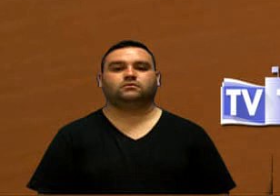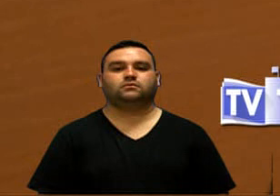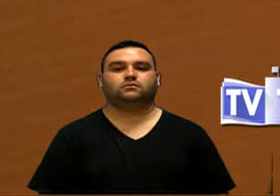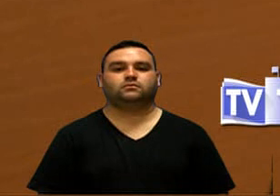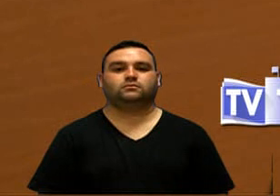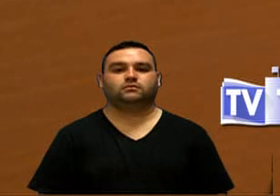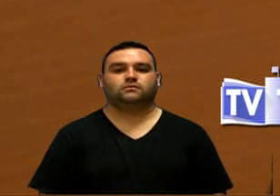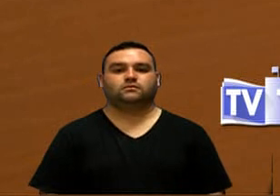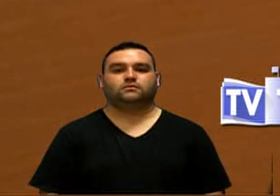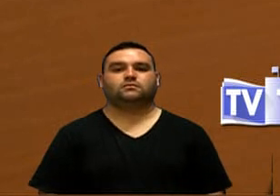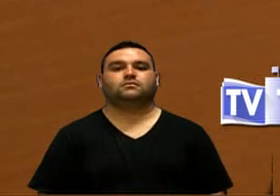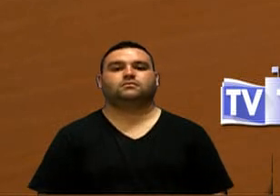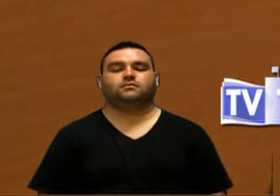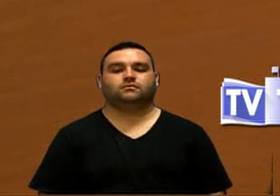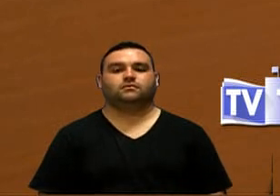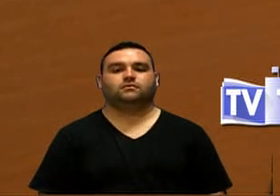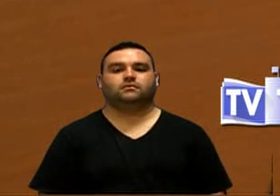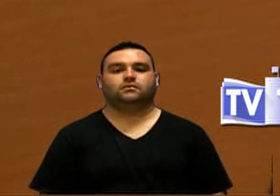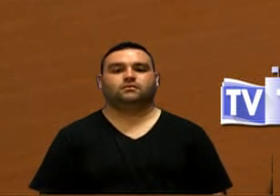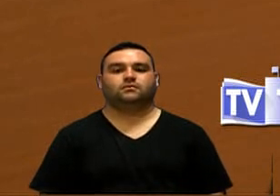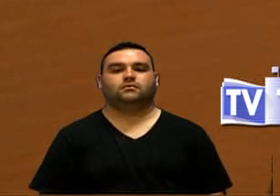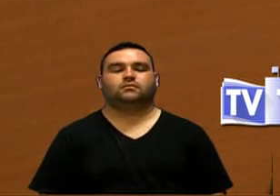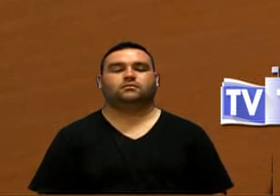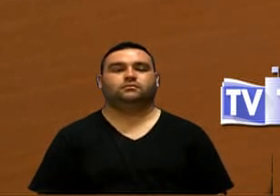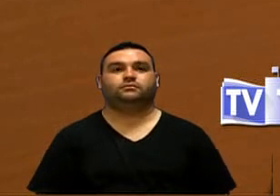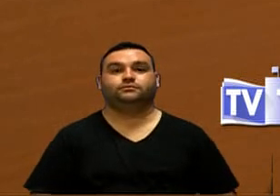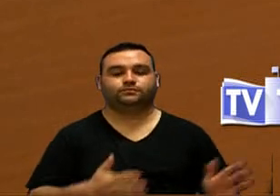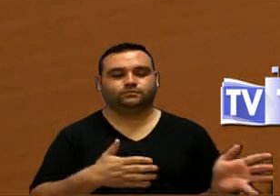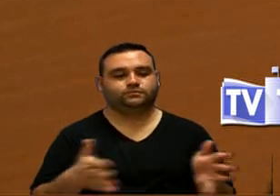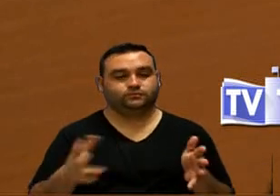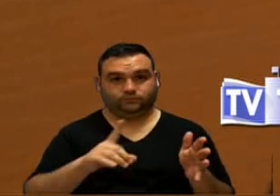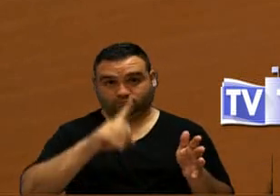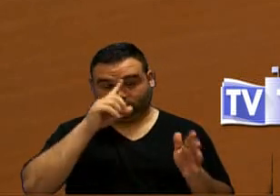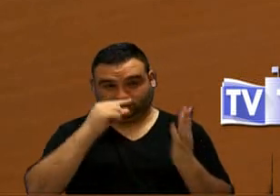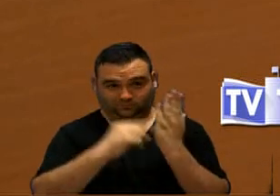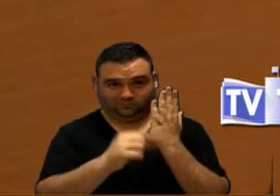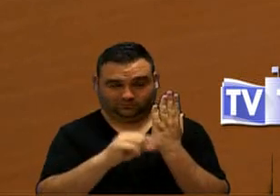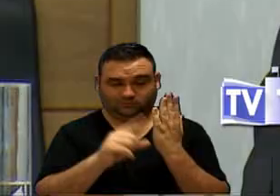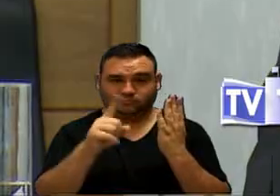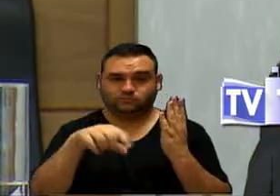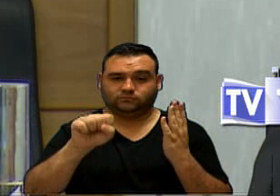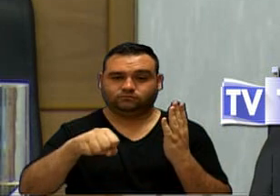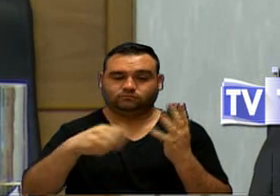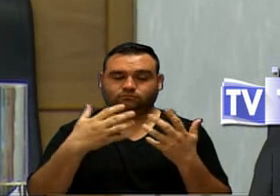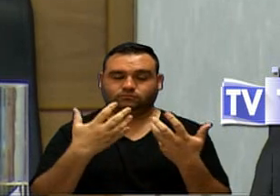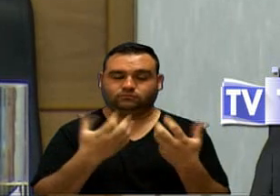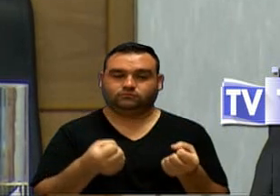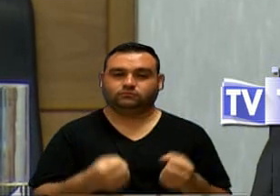O encaminhamento do autor é sim ao veto.